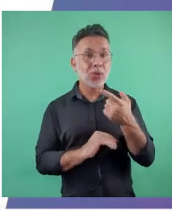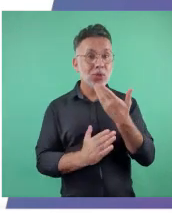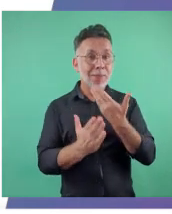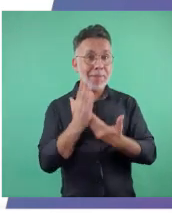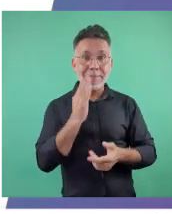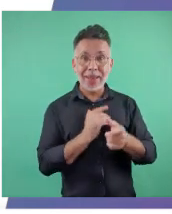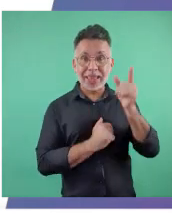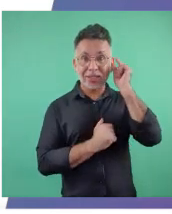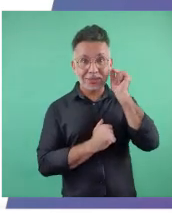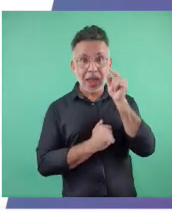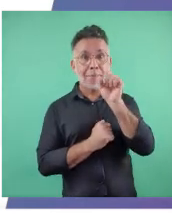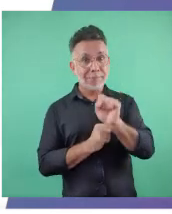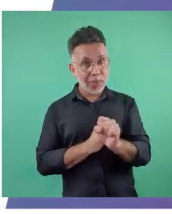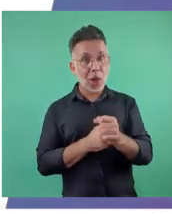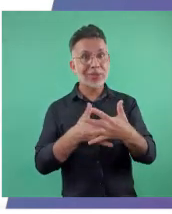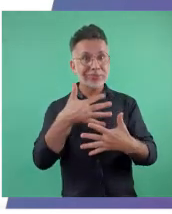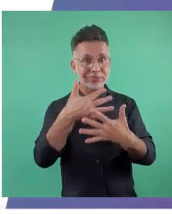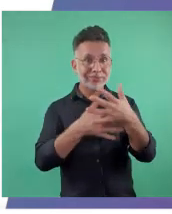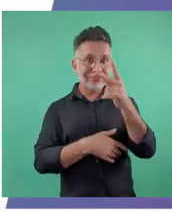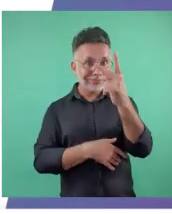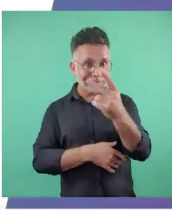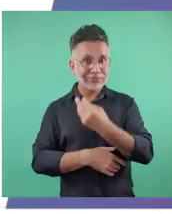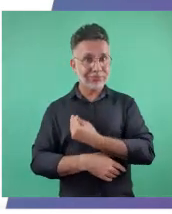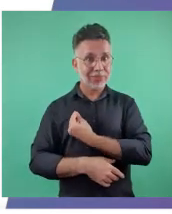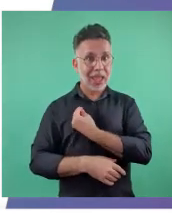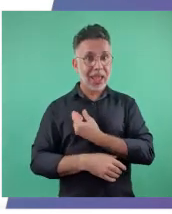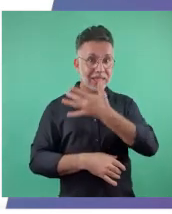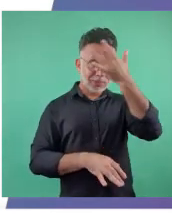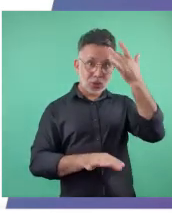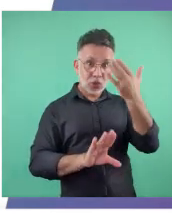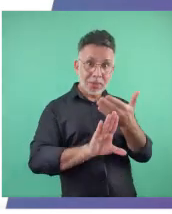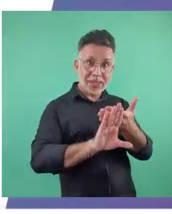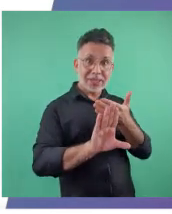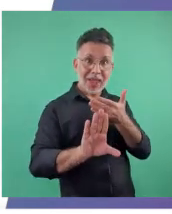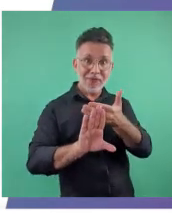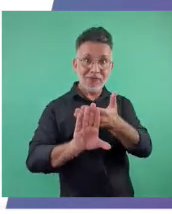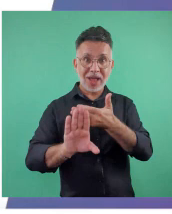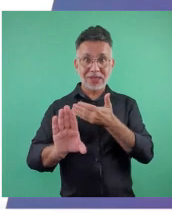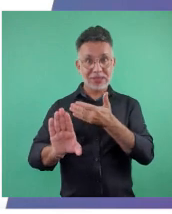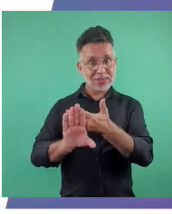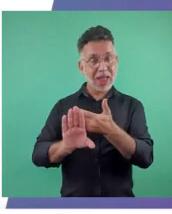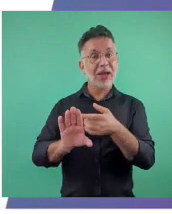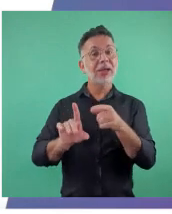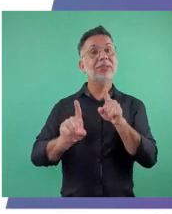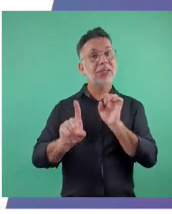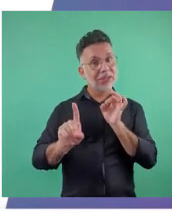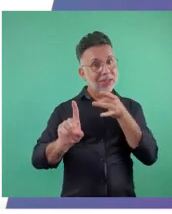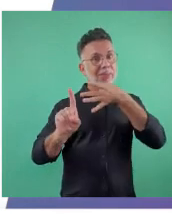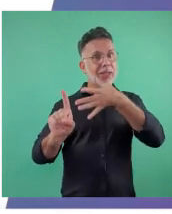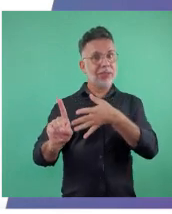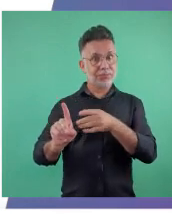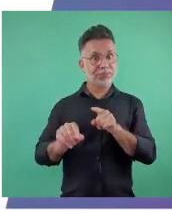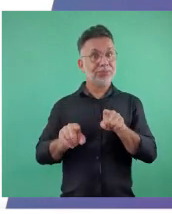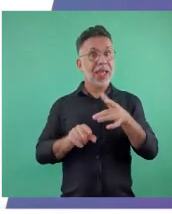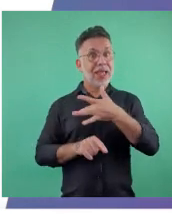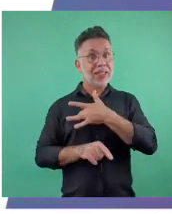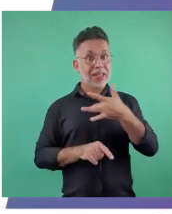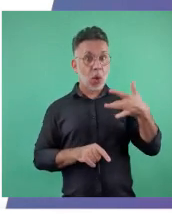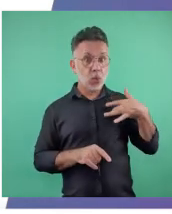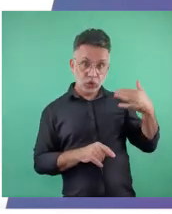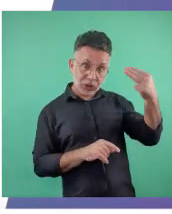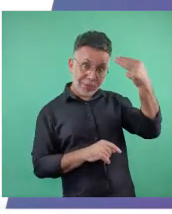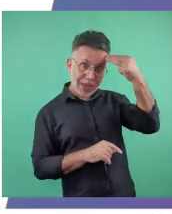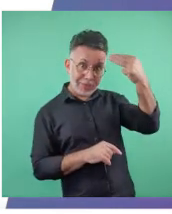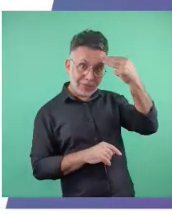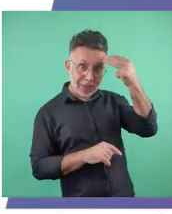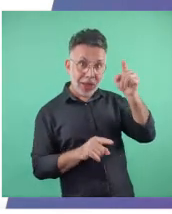o quanto que uma perda auditiva pode realmente influenciar. A pessoa começa a se afastar e realmente se isolar. Saúde